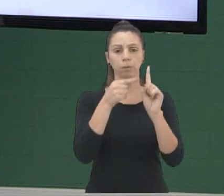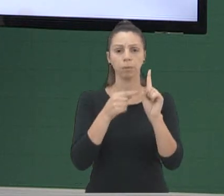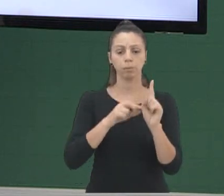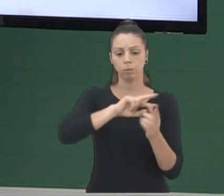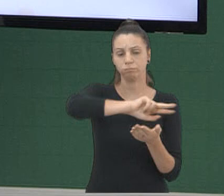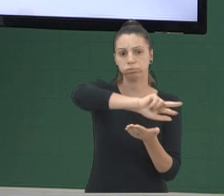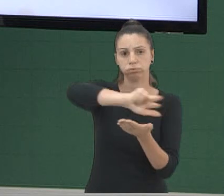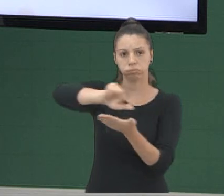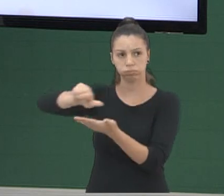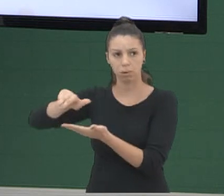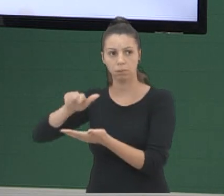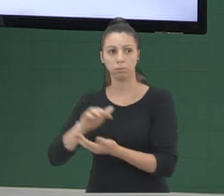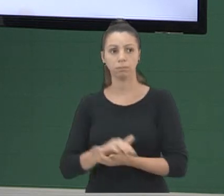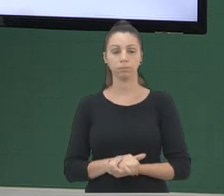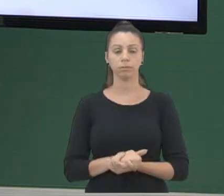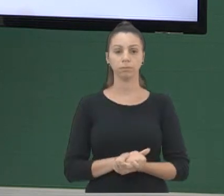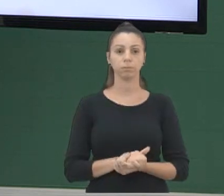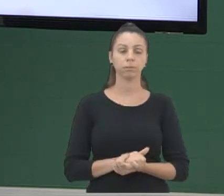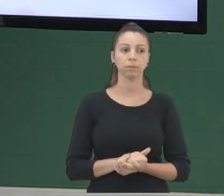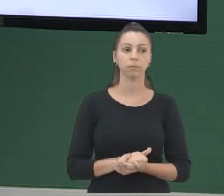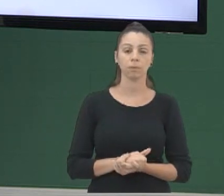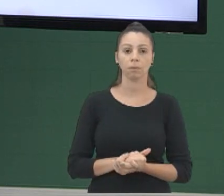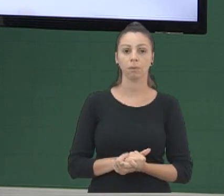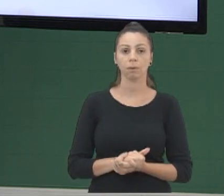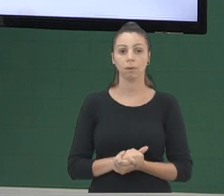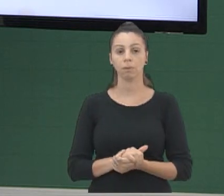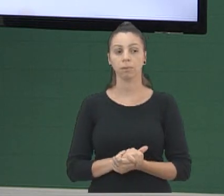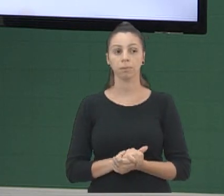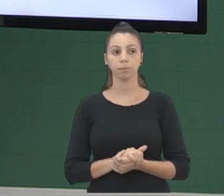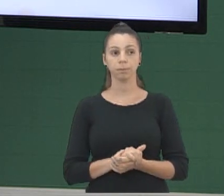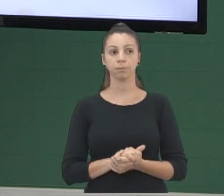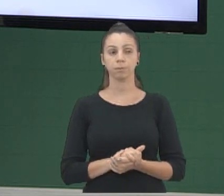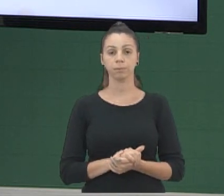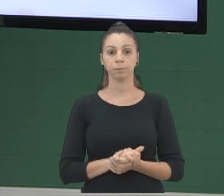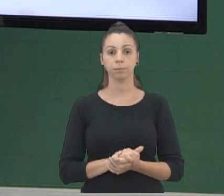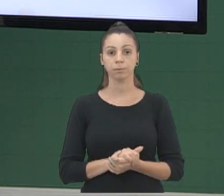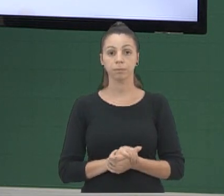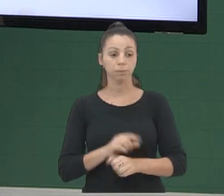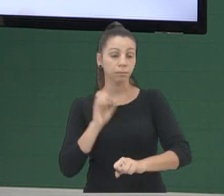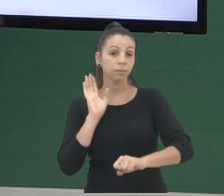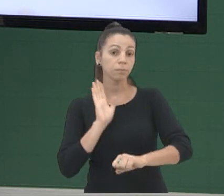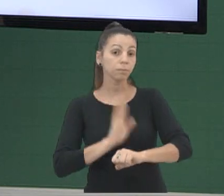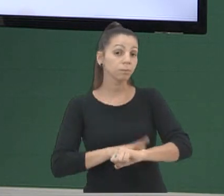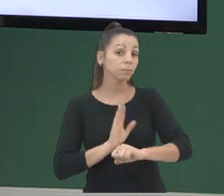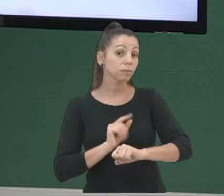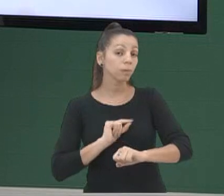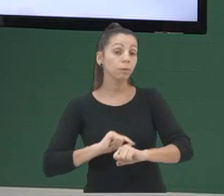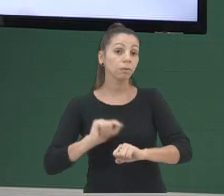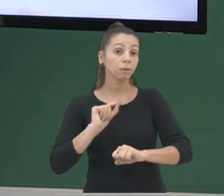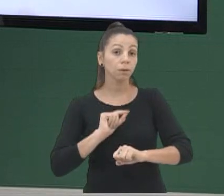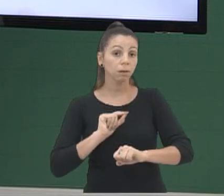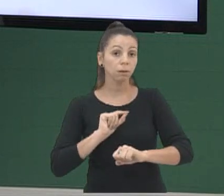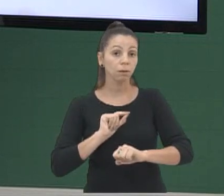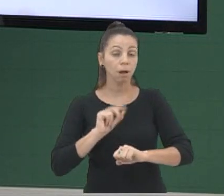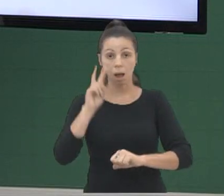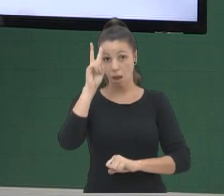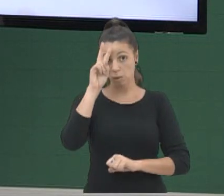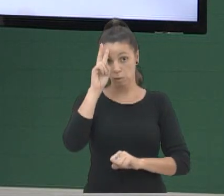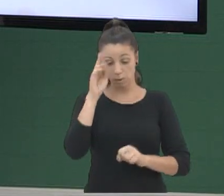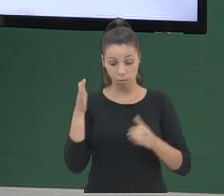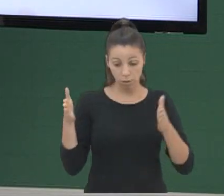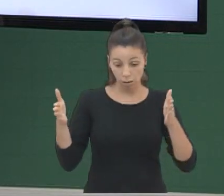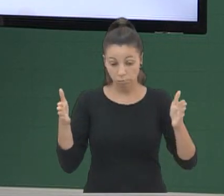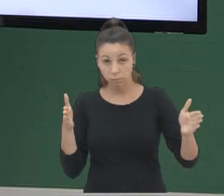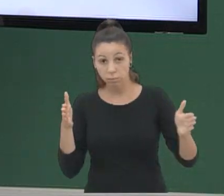e vai ser bem bacana, certo? Então, o narrador é aquele que conta. Tempo. Então, veja, a história ela tem um